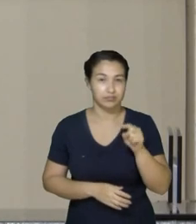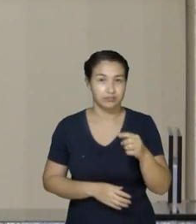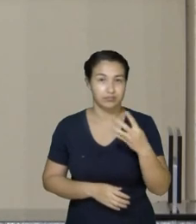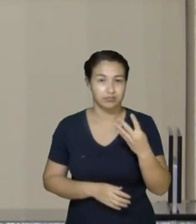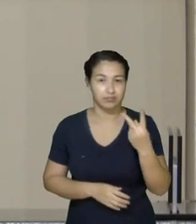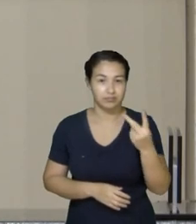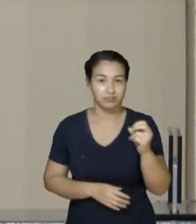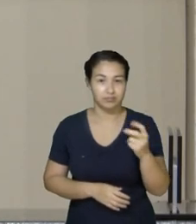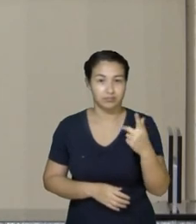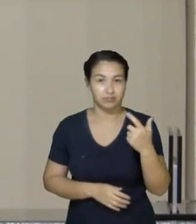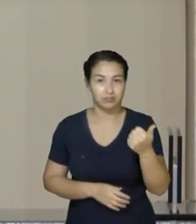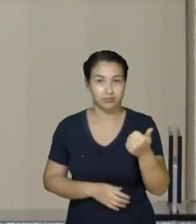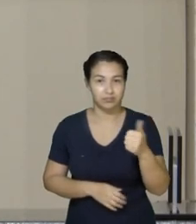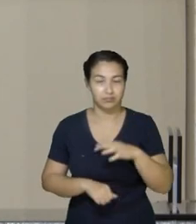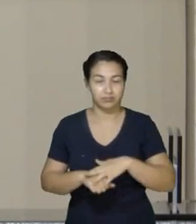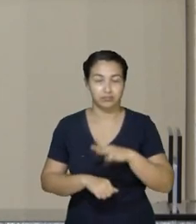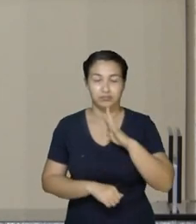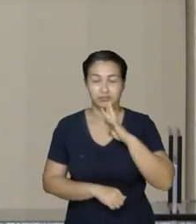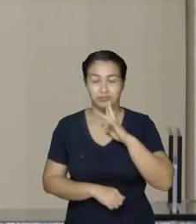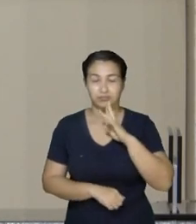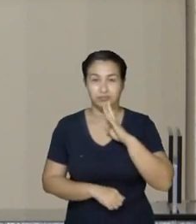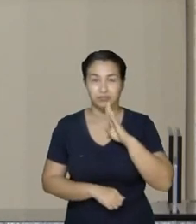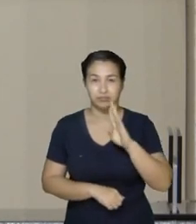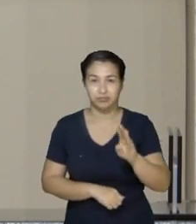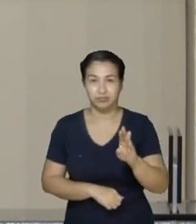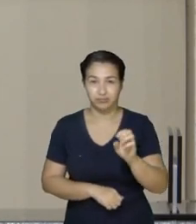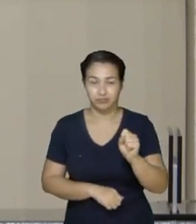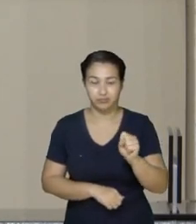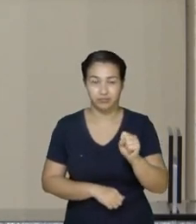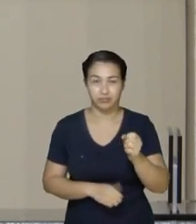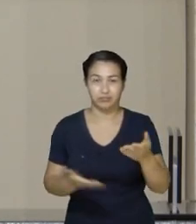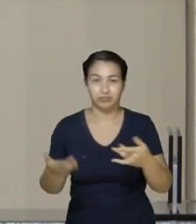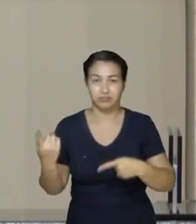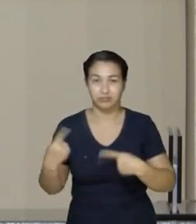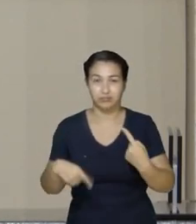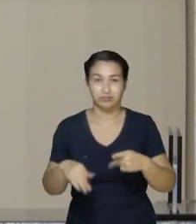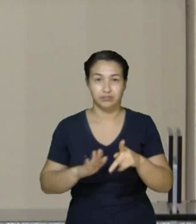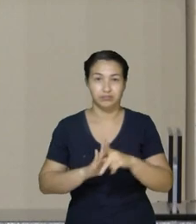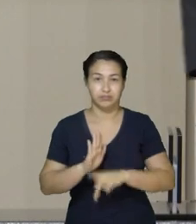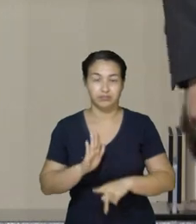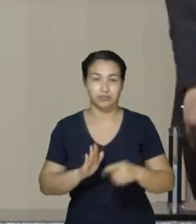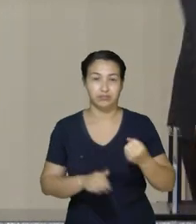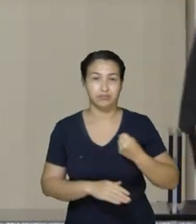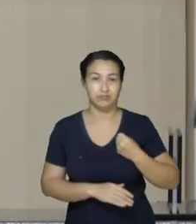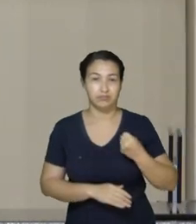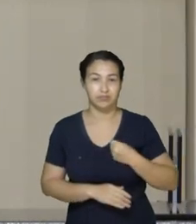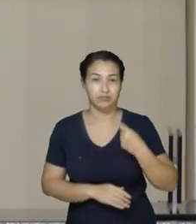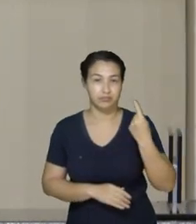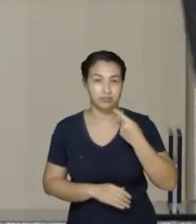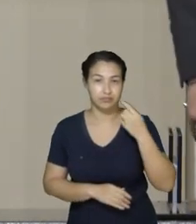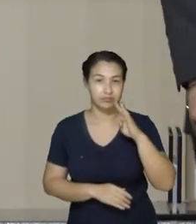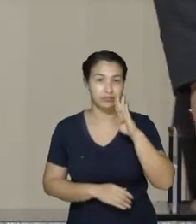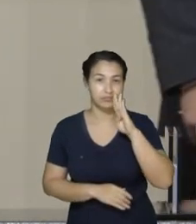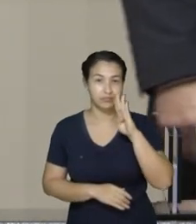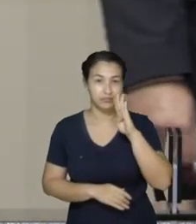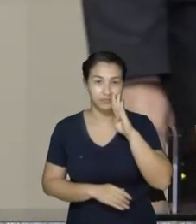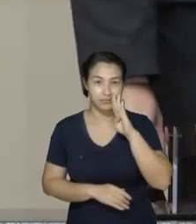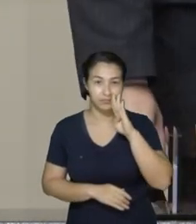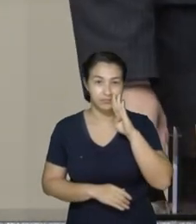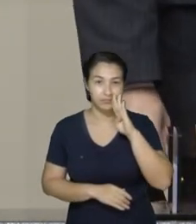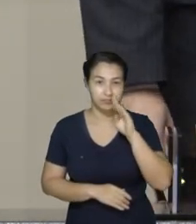3.4/2020, de autoria do deputado Bruno Souza. Em discussão agora, o projeto do deputado Nilson Berlanda,